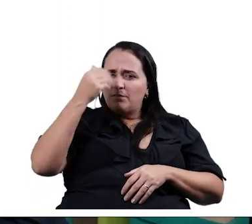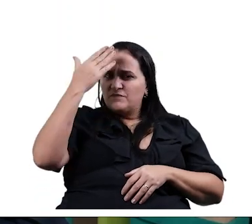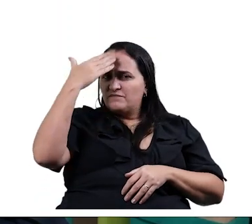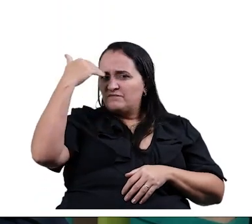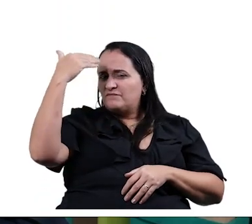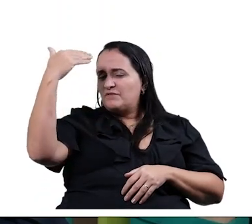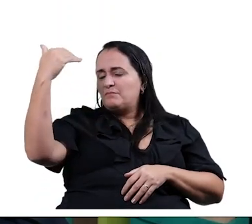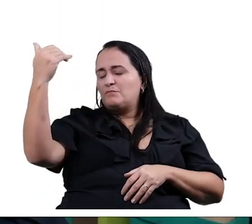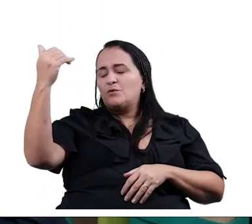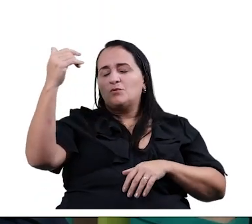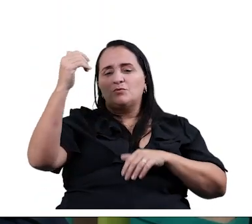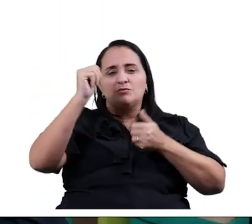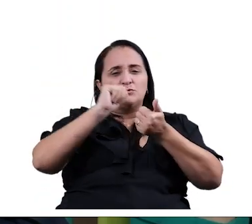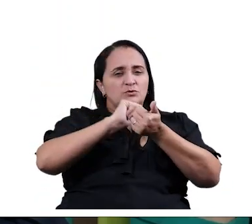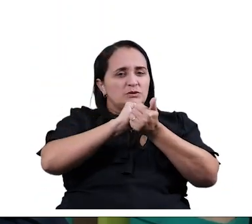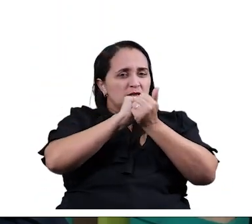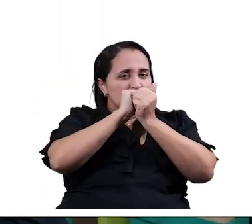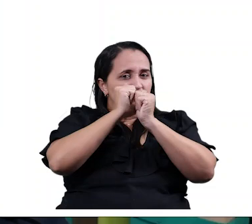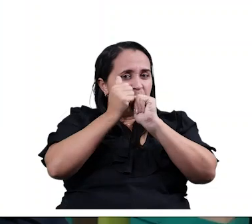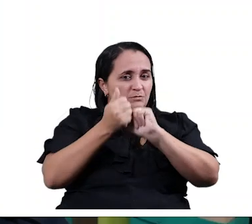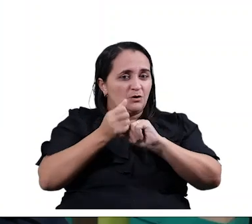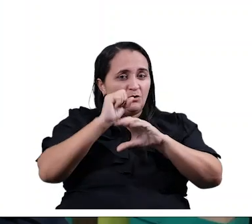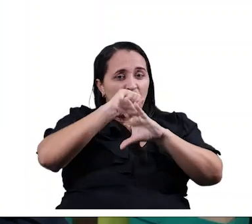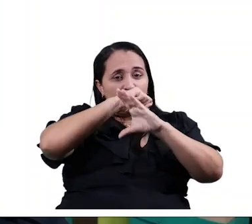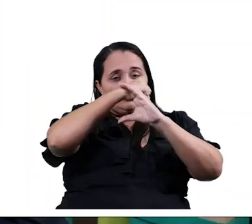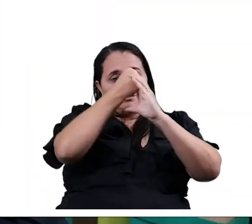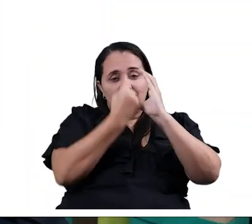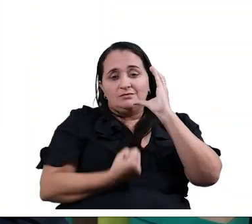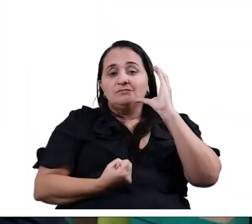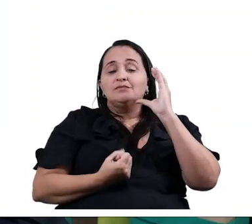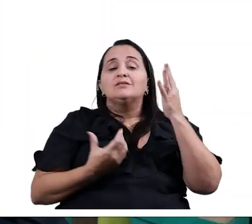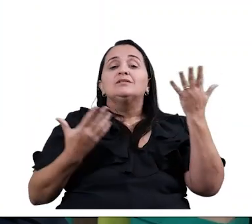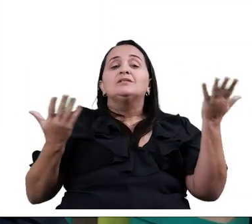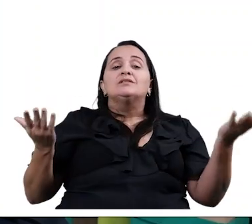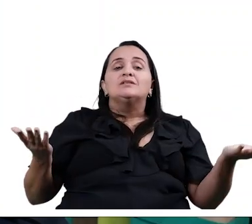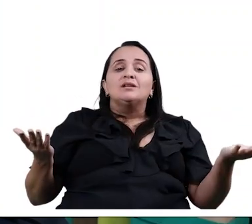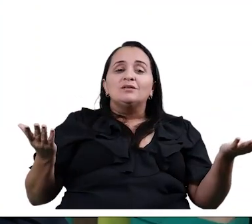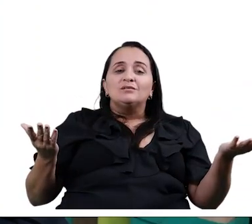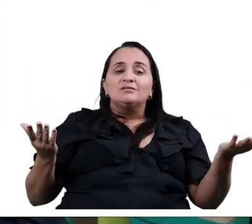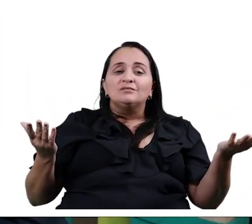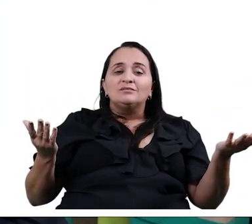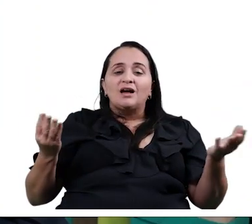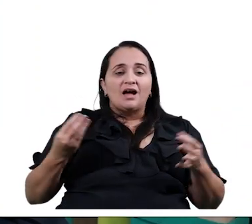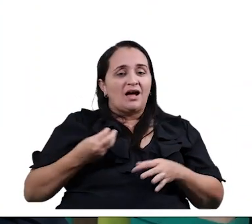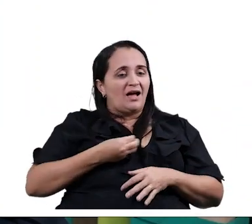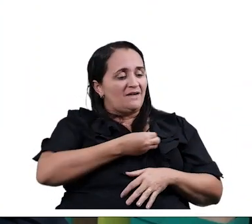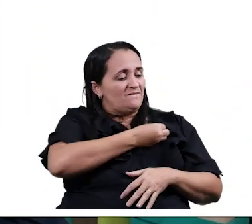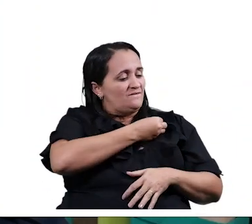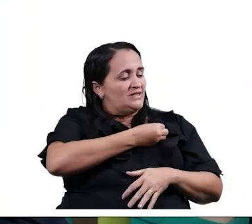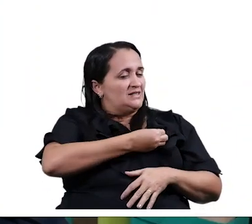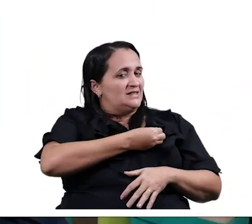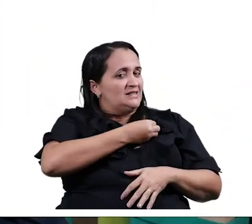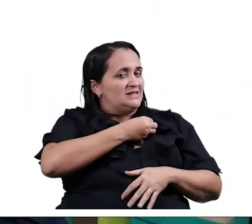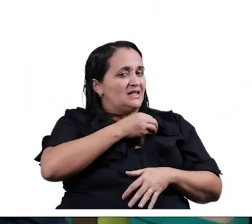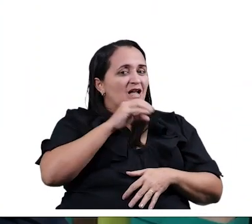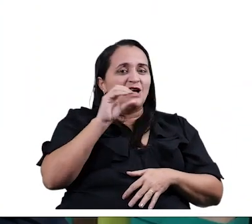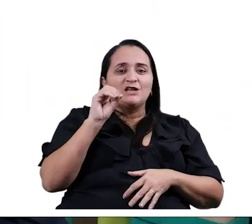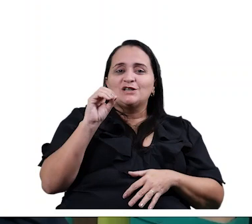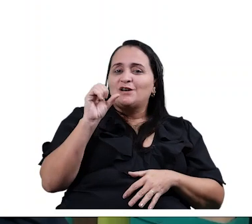muito importante. Então, esse é o assunto do texto, a vida de